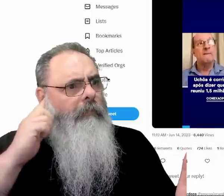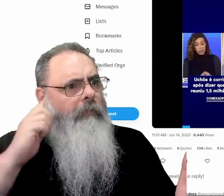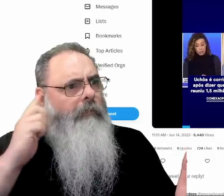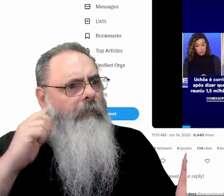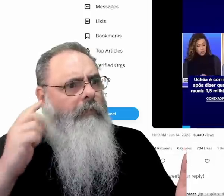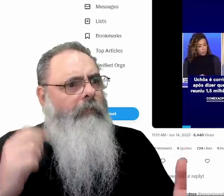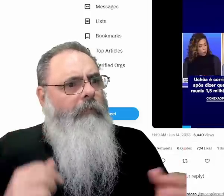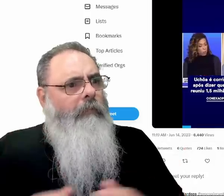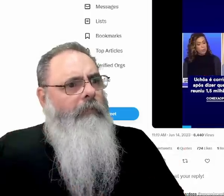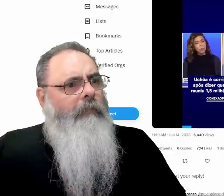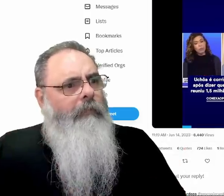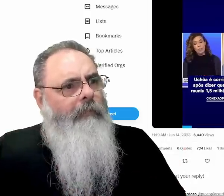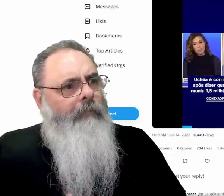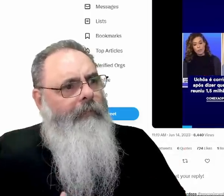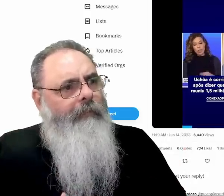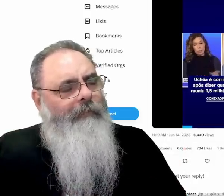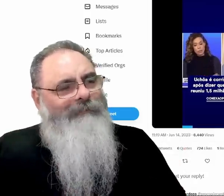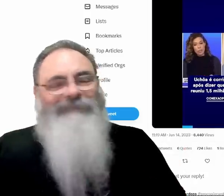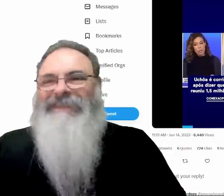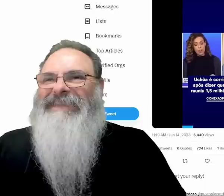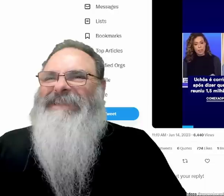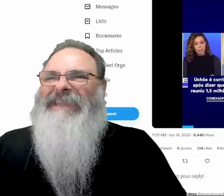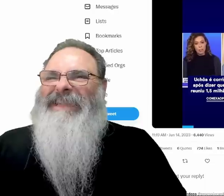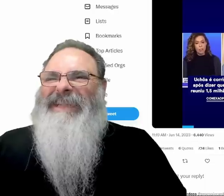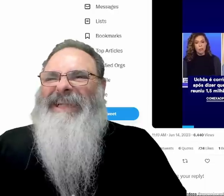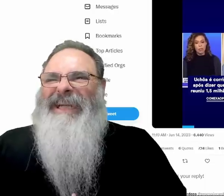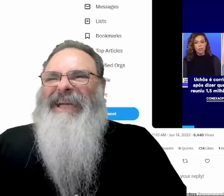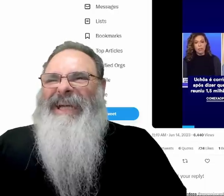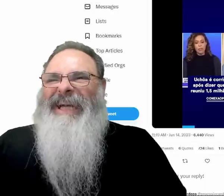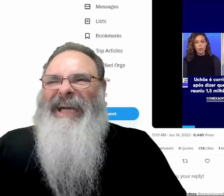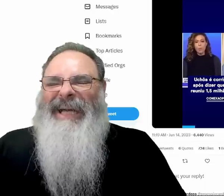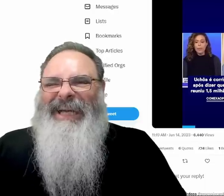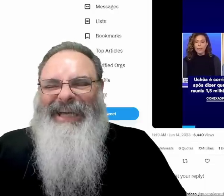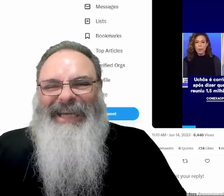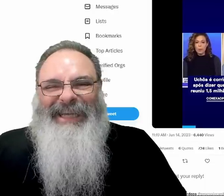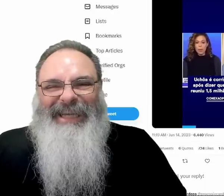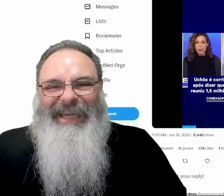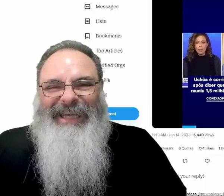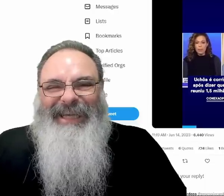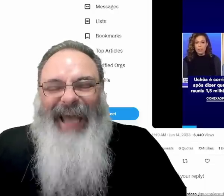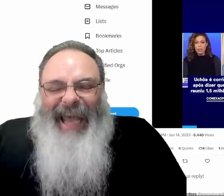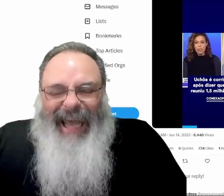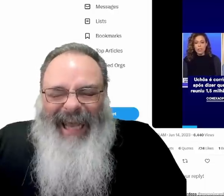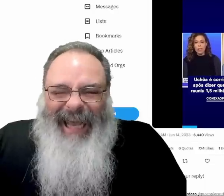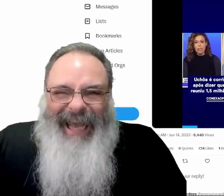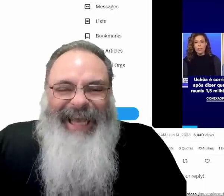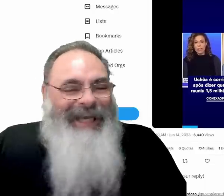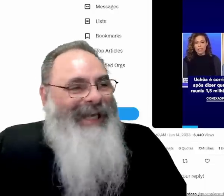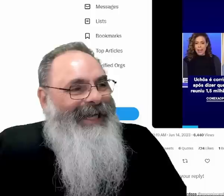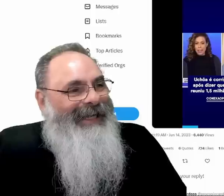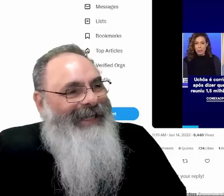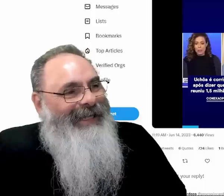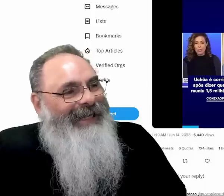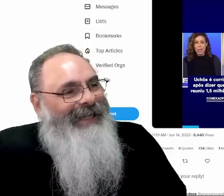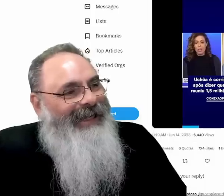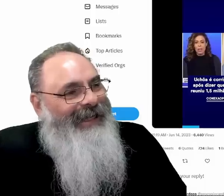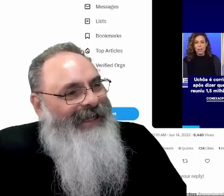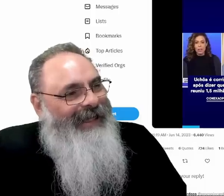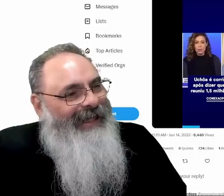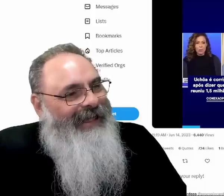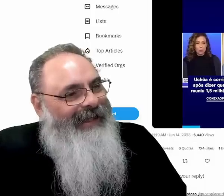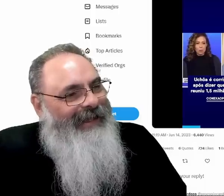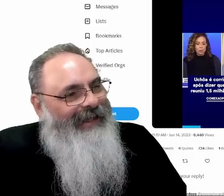se eu não me engano eu só ficou uma dúvida você durante a sua fala que você falou que teve 1 milhão e meio de acessos